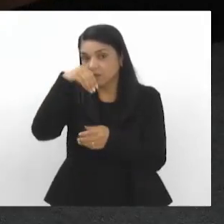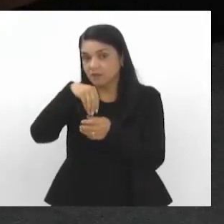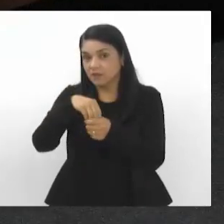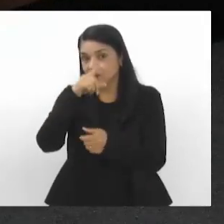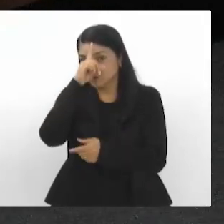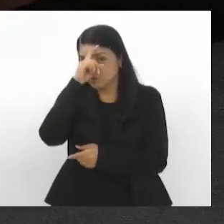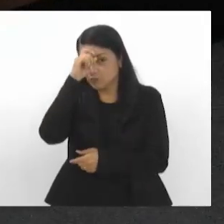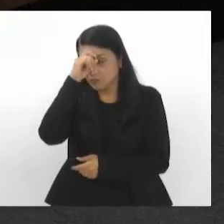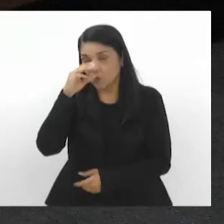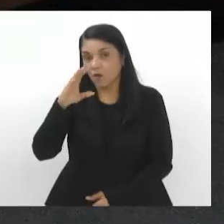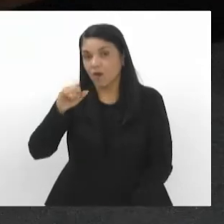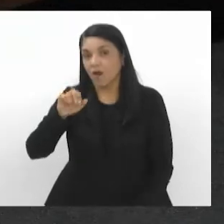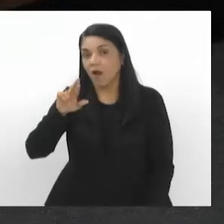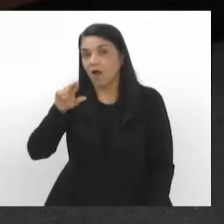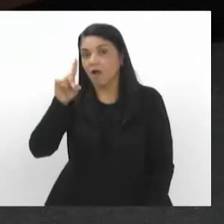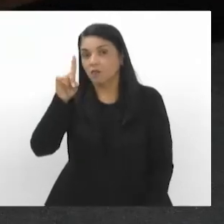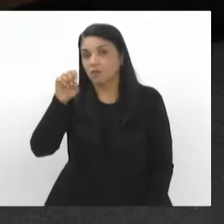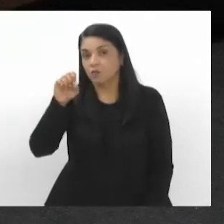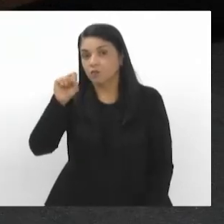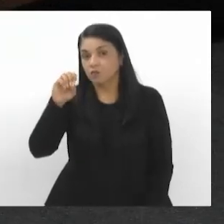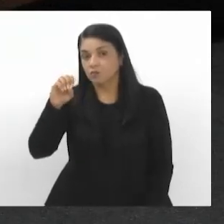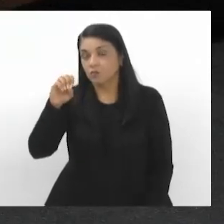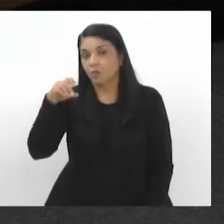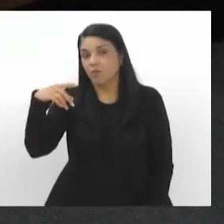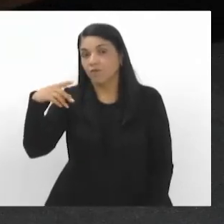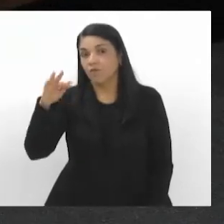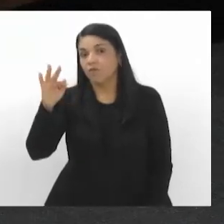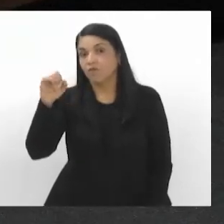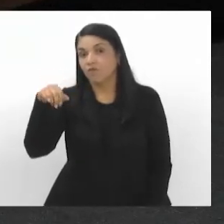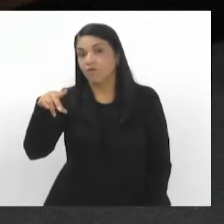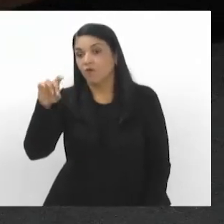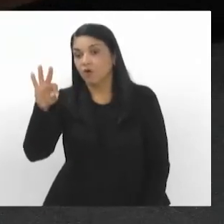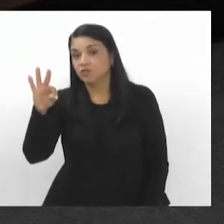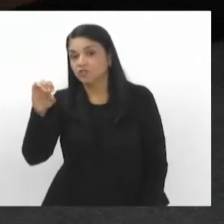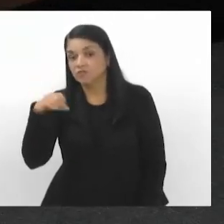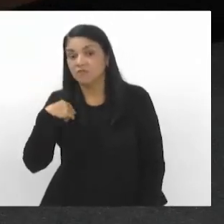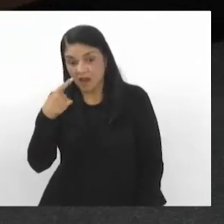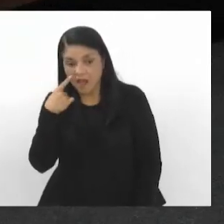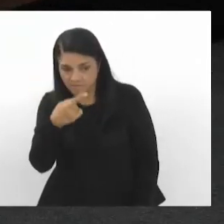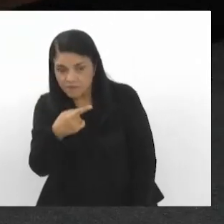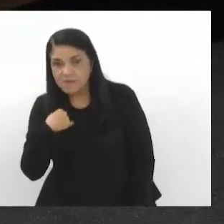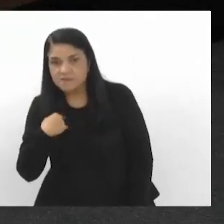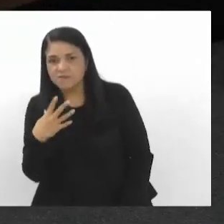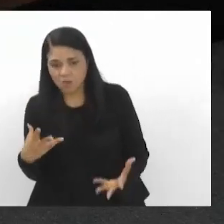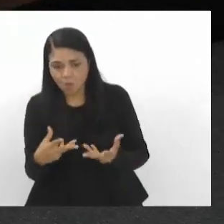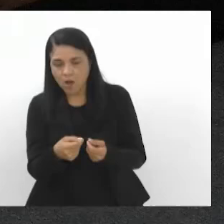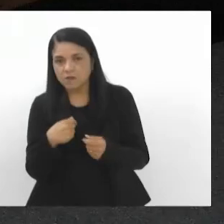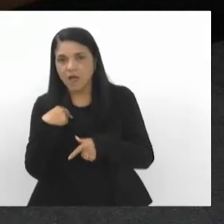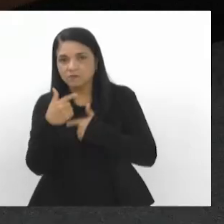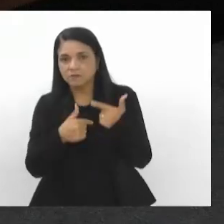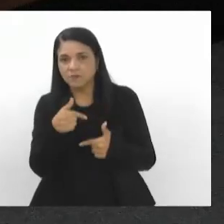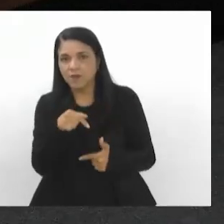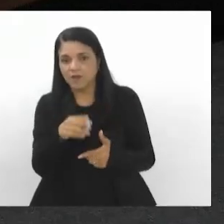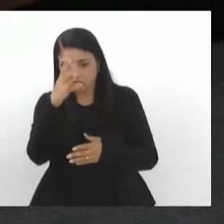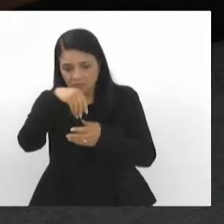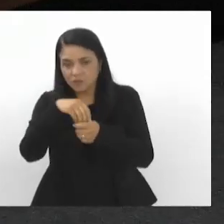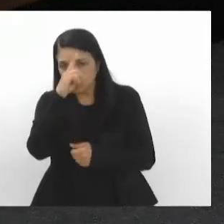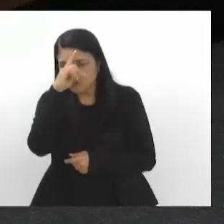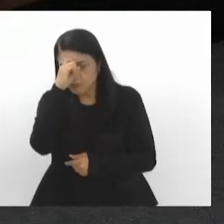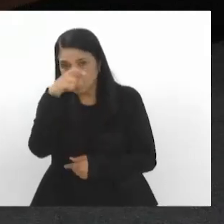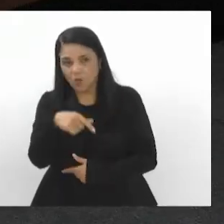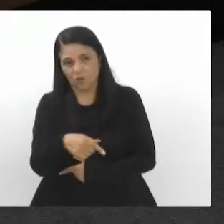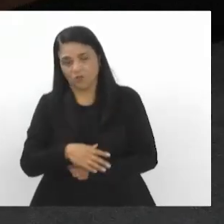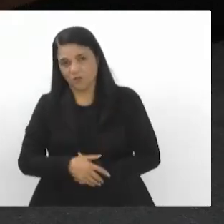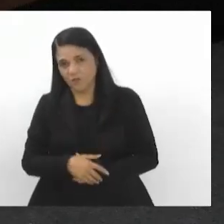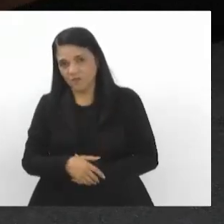Cardoso Fontes. Agora vai no Cardoso Fontes e vê se você vai ter serviço de qualidade à altura de 454